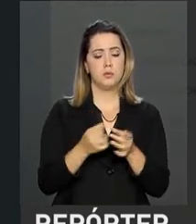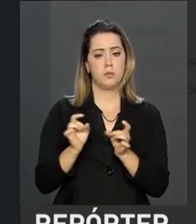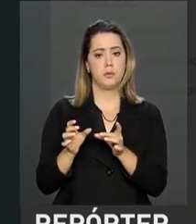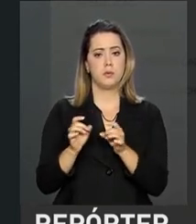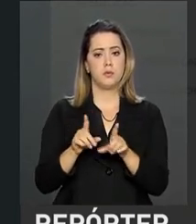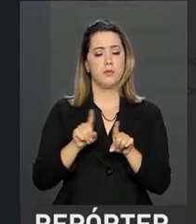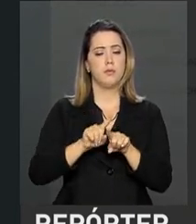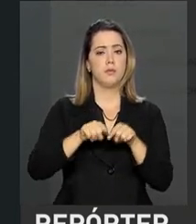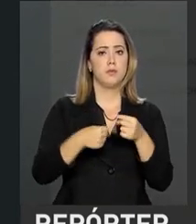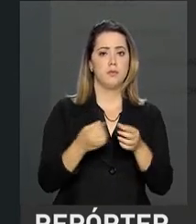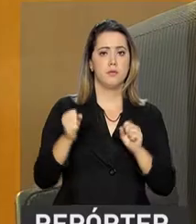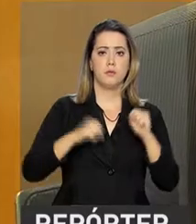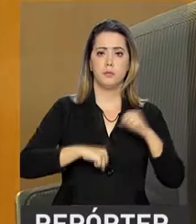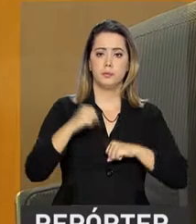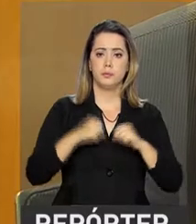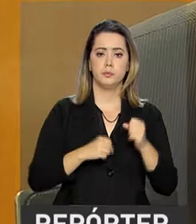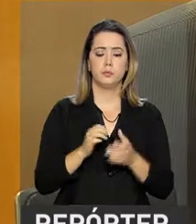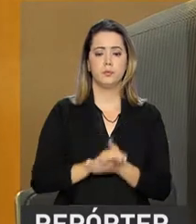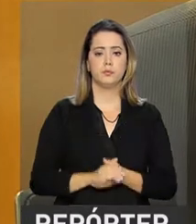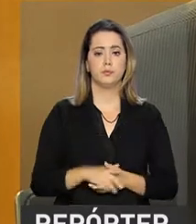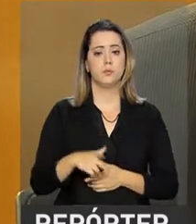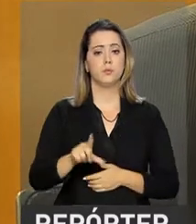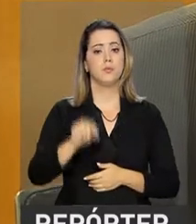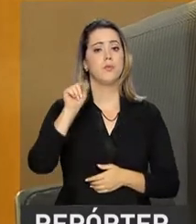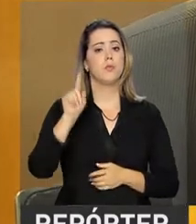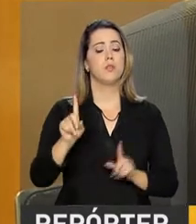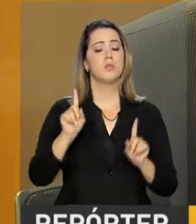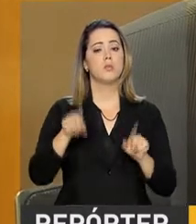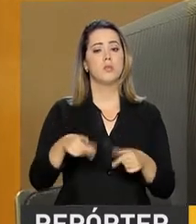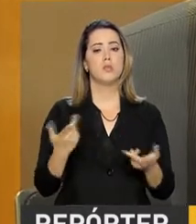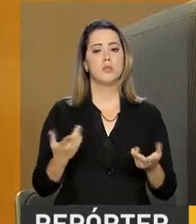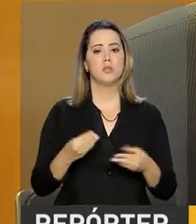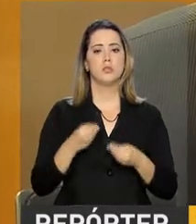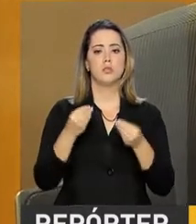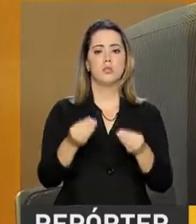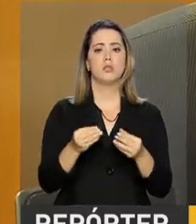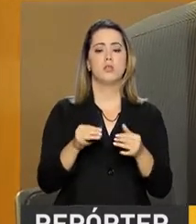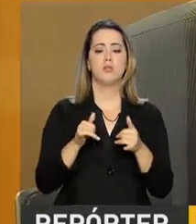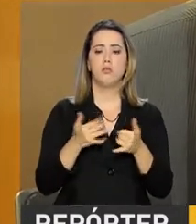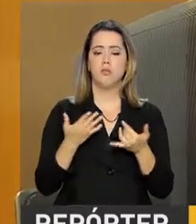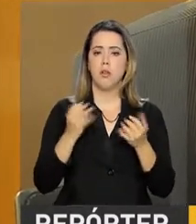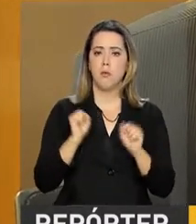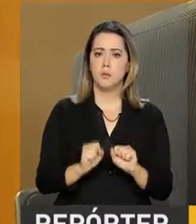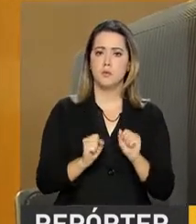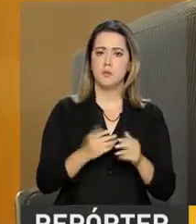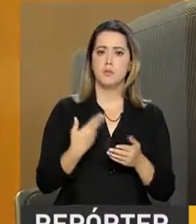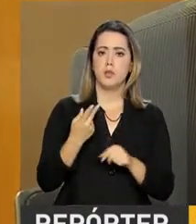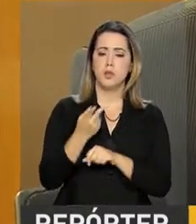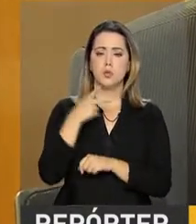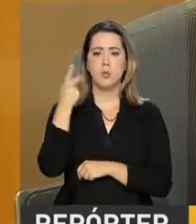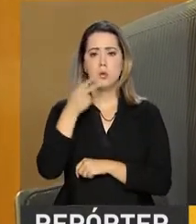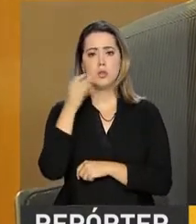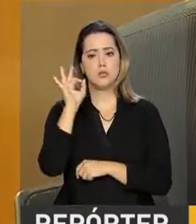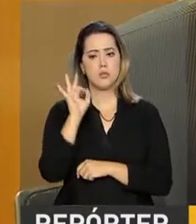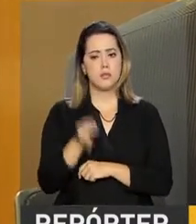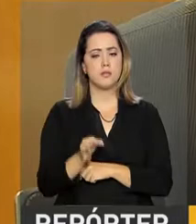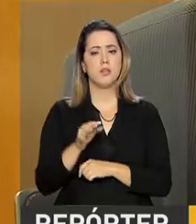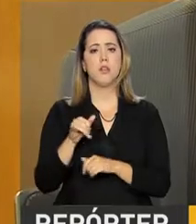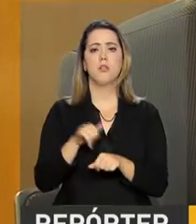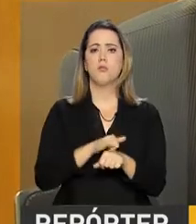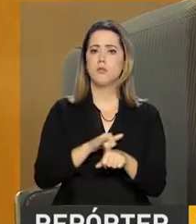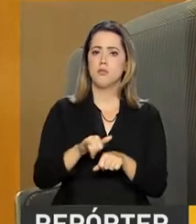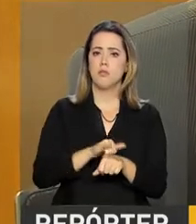ea indústria o desafio é da mercado de políticas públicas pela acessar o mercado de uma forma mais estruturada